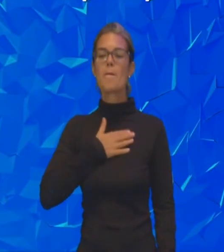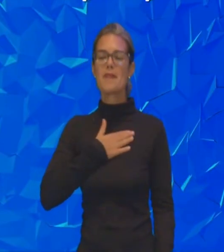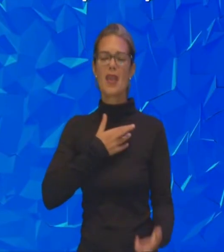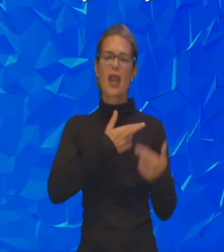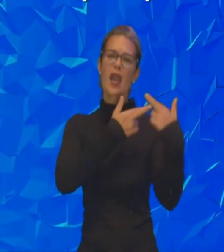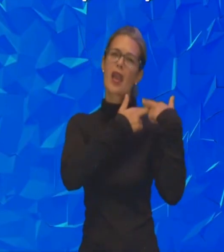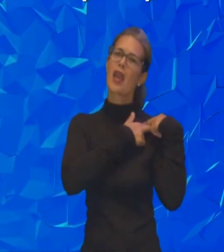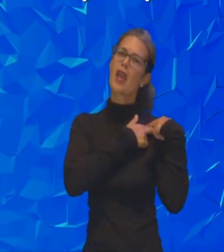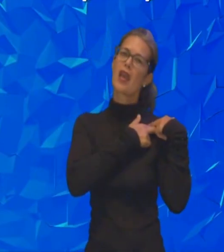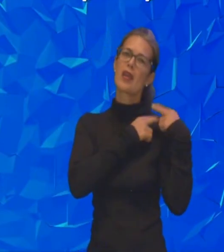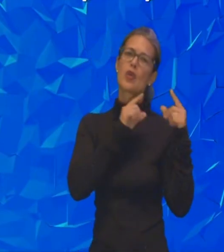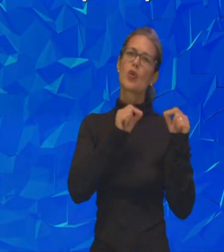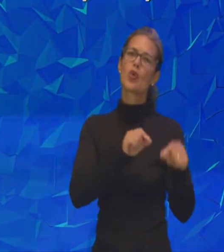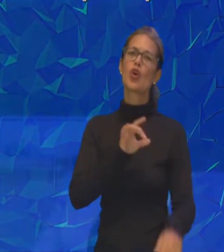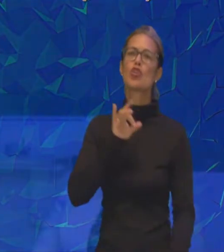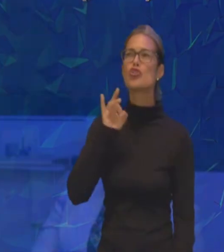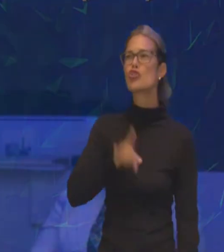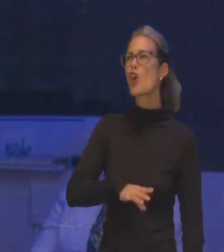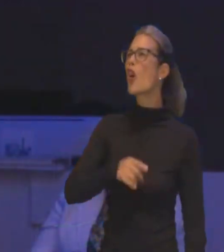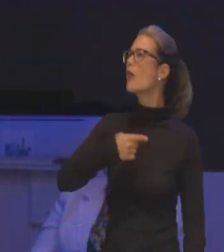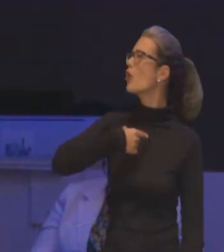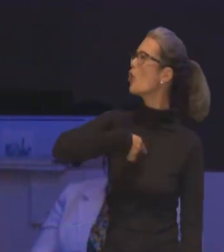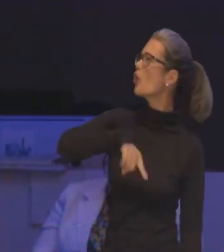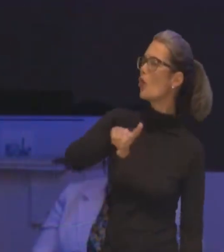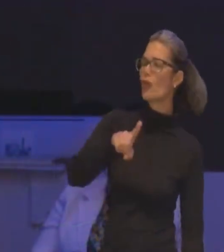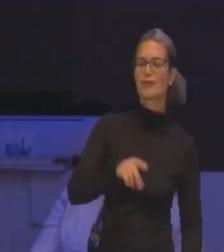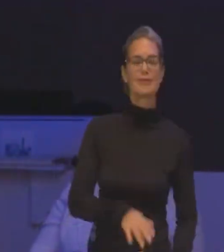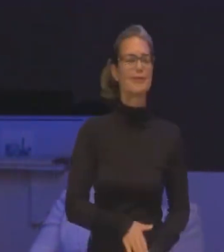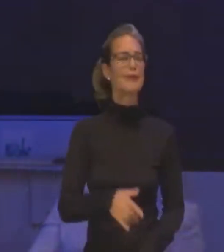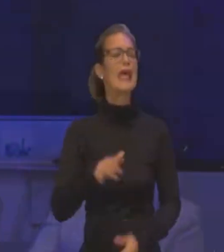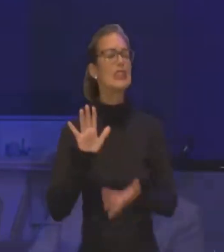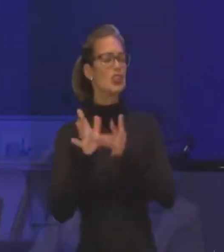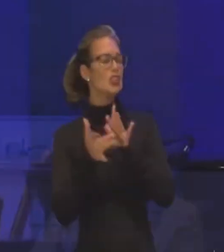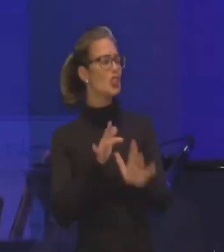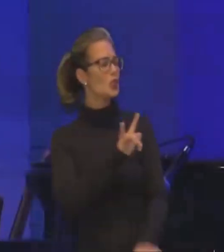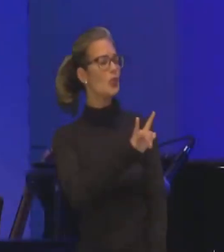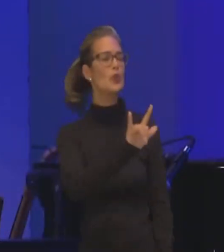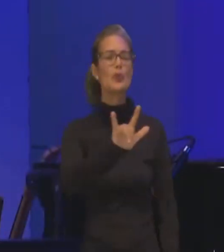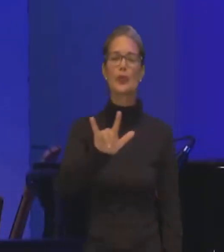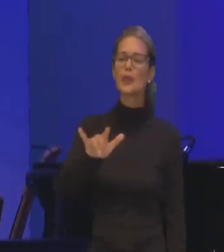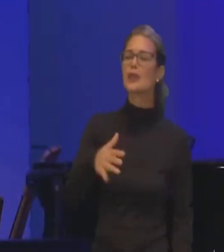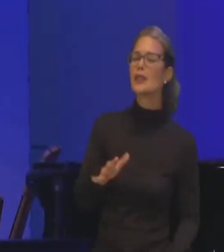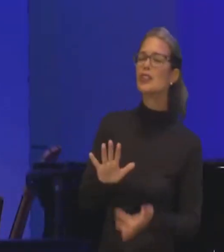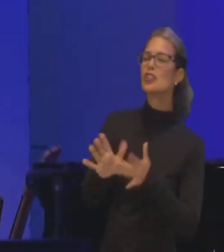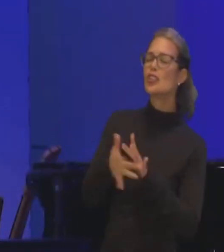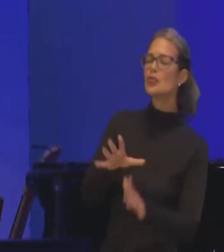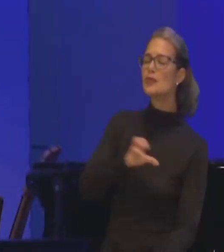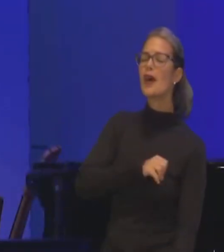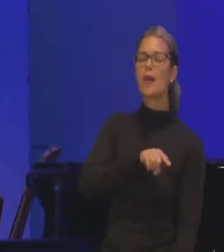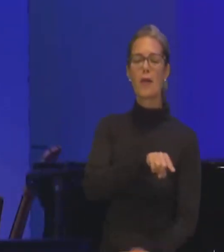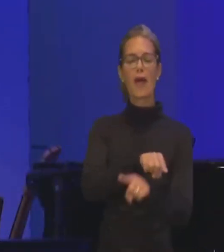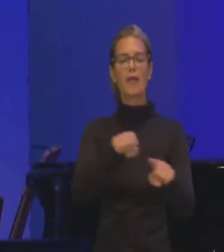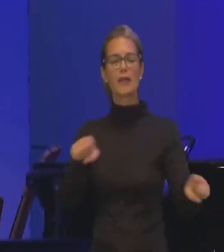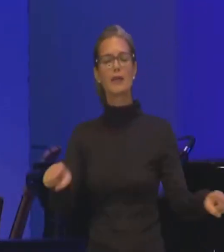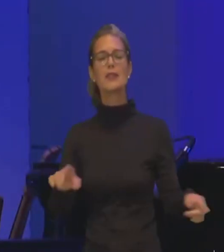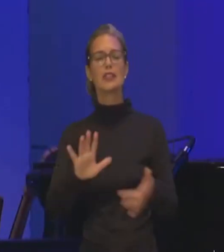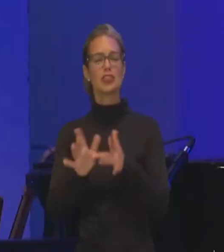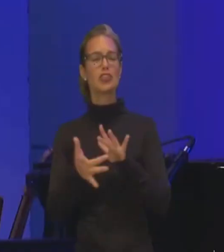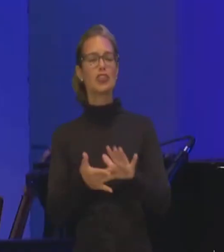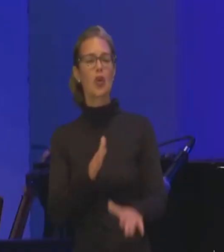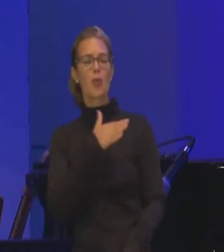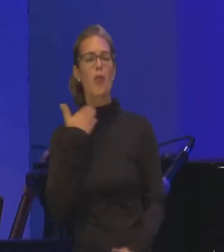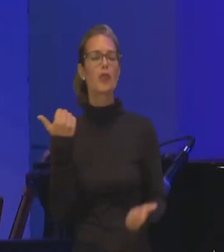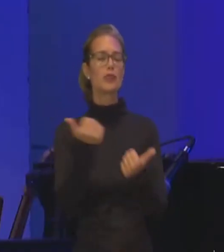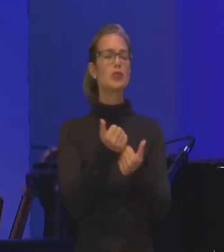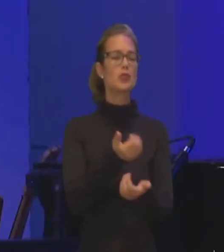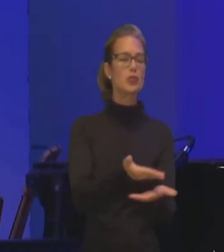numa caminhada e dizer, Jesus Cristo te ama, Jesus Cristo morreu em seu favor. Isso são verdades expressas,